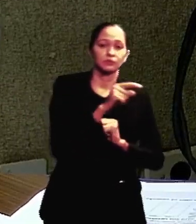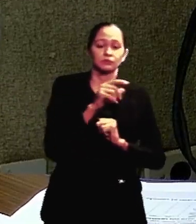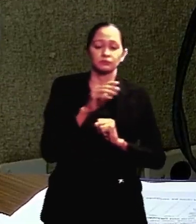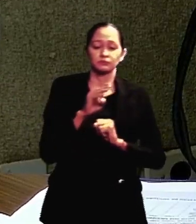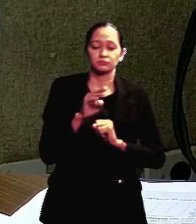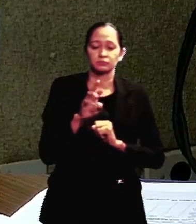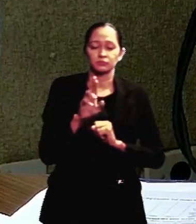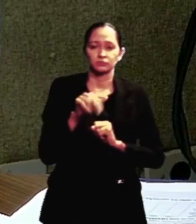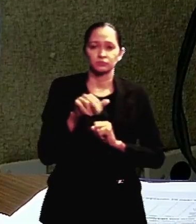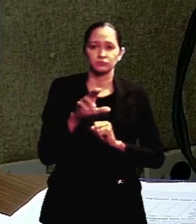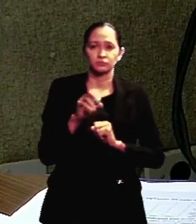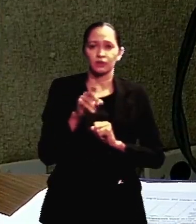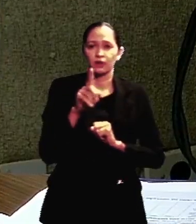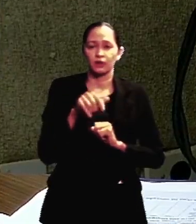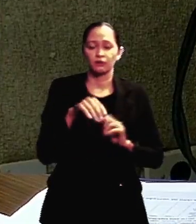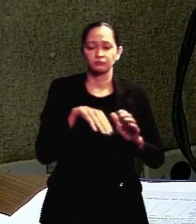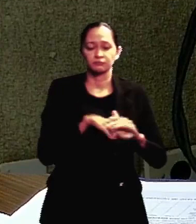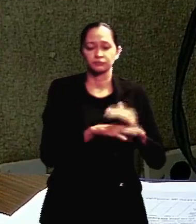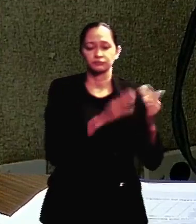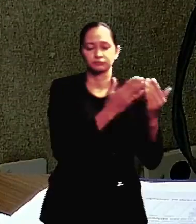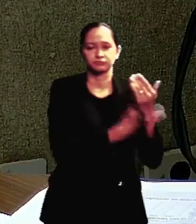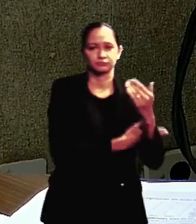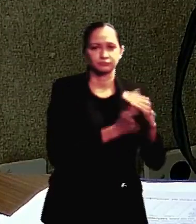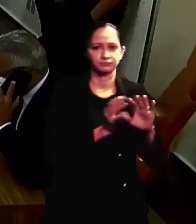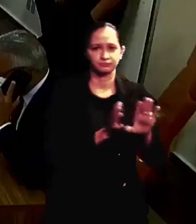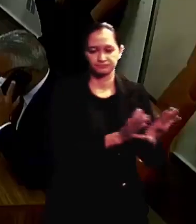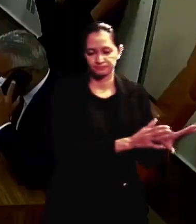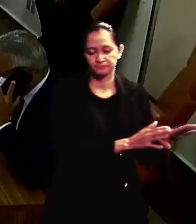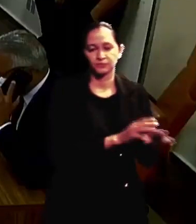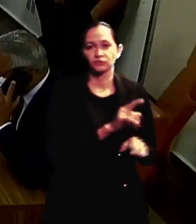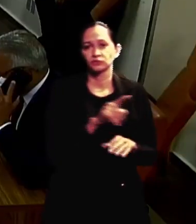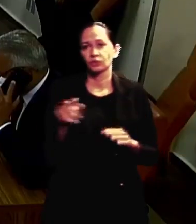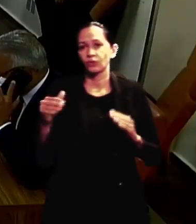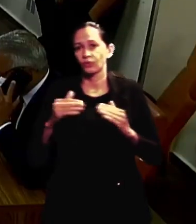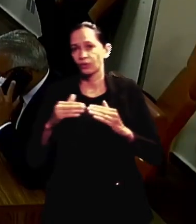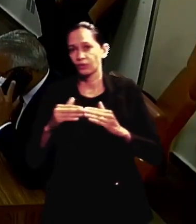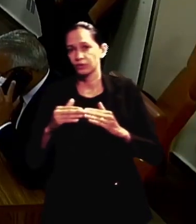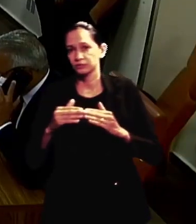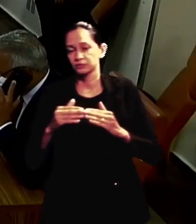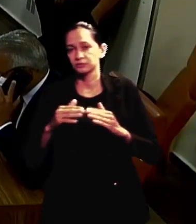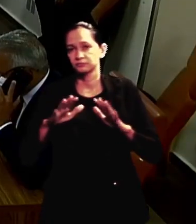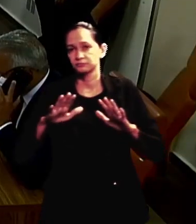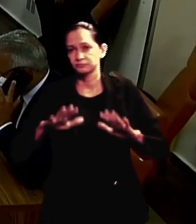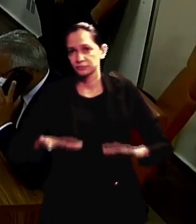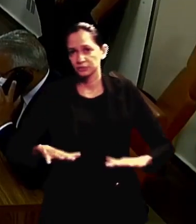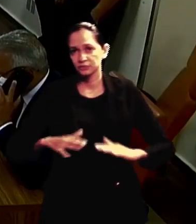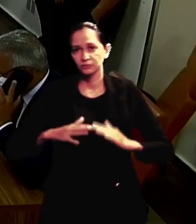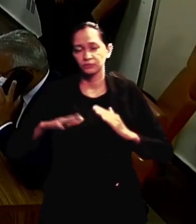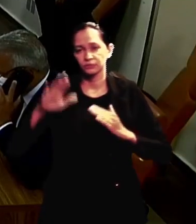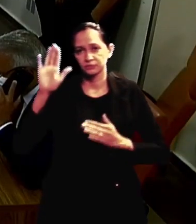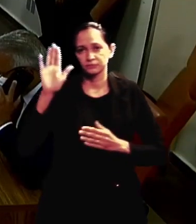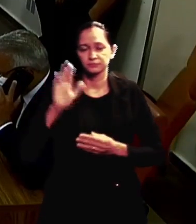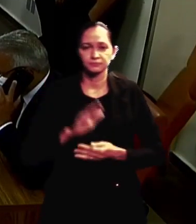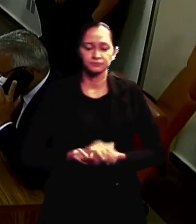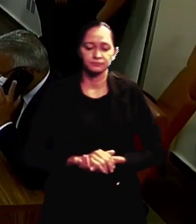Bruno Diniz pelo arquivamento da matéria. Os favoráveis ao arquivamento permaneçam como estão, os contrários se